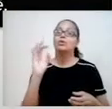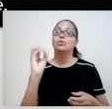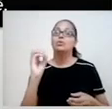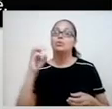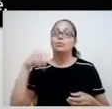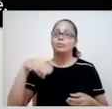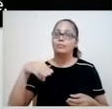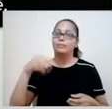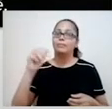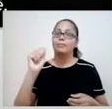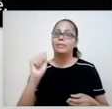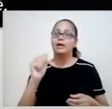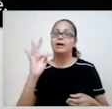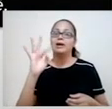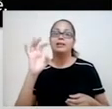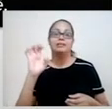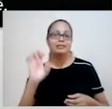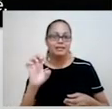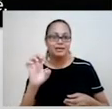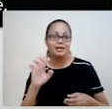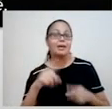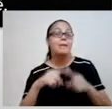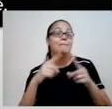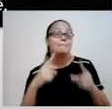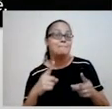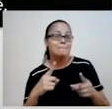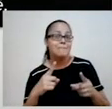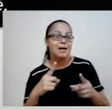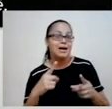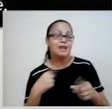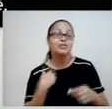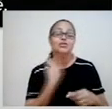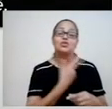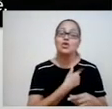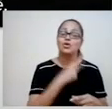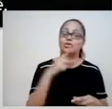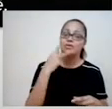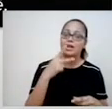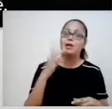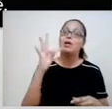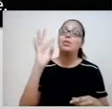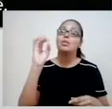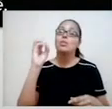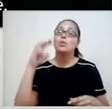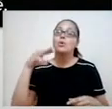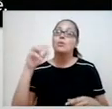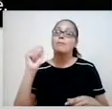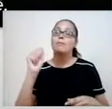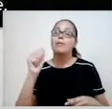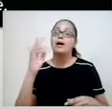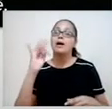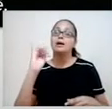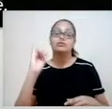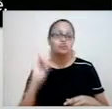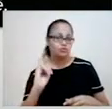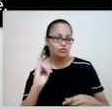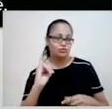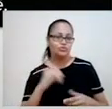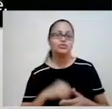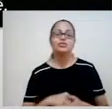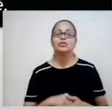falamos tomate. A gente não põe o i no final, né? E aí, muito, a gente nasaliza muito, por exemplo, mas não tem